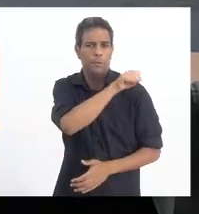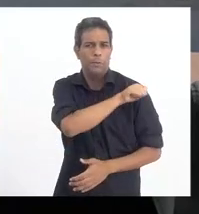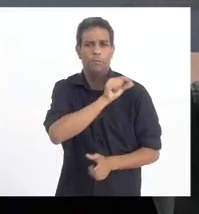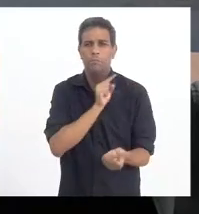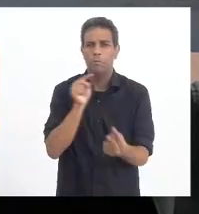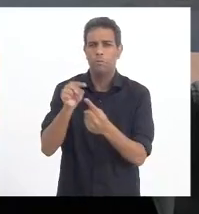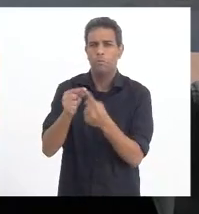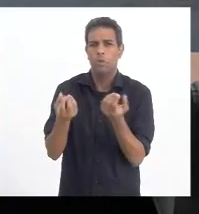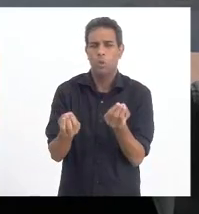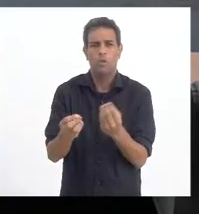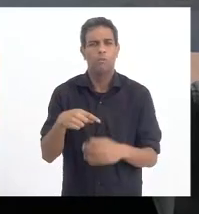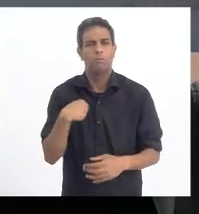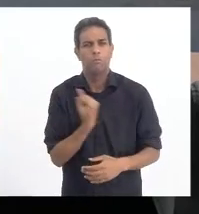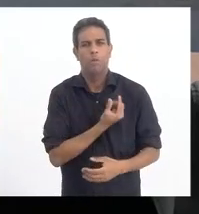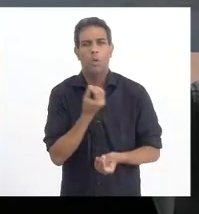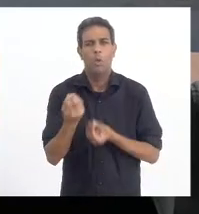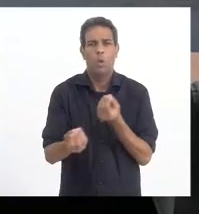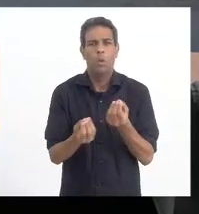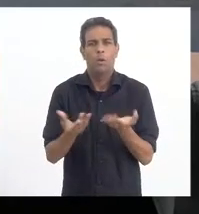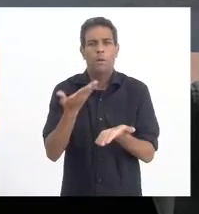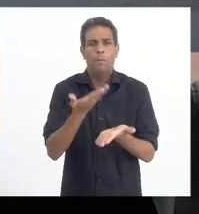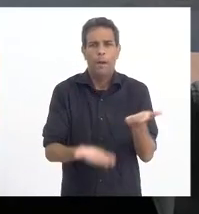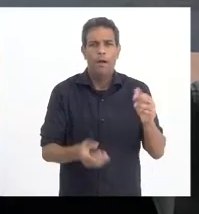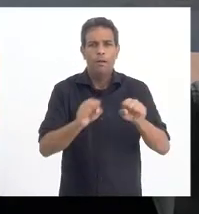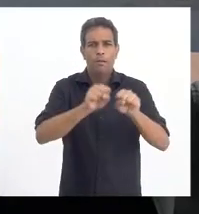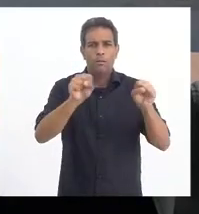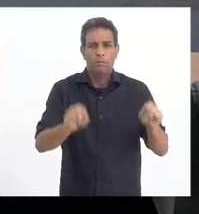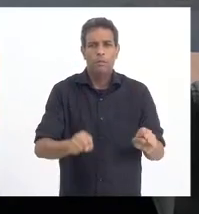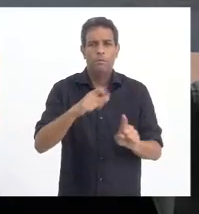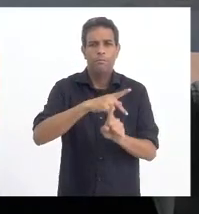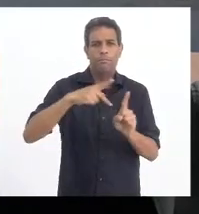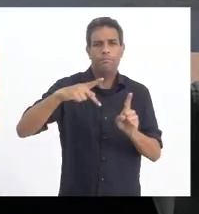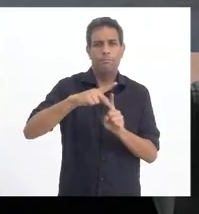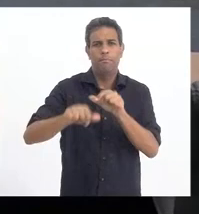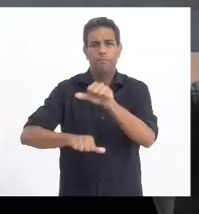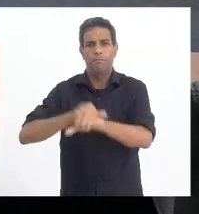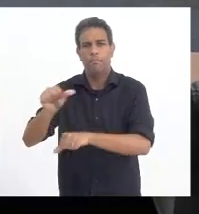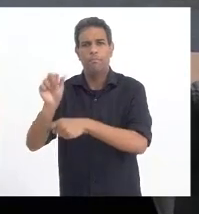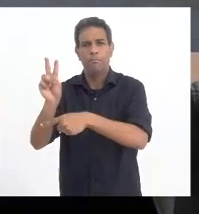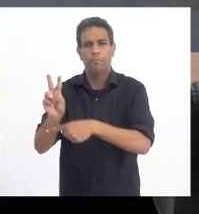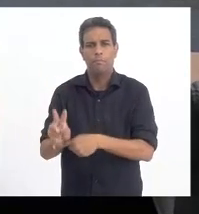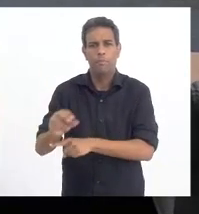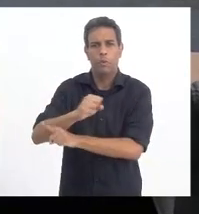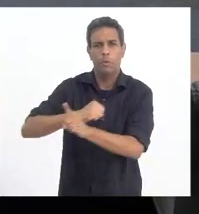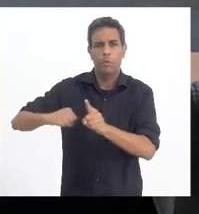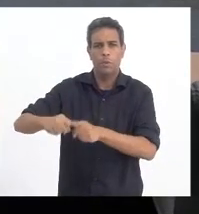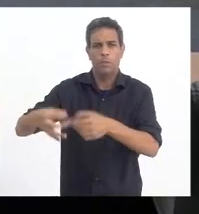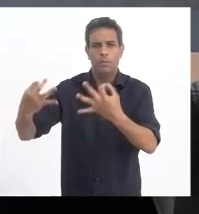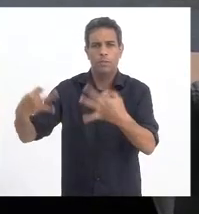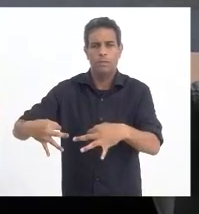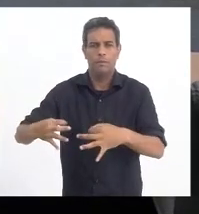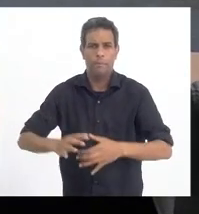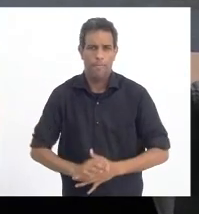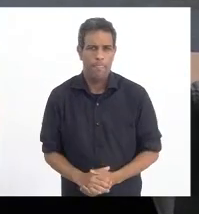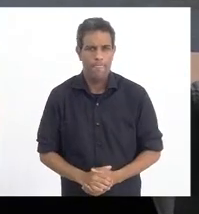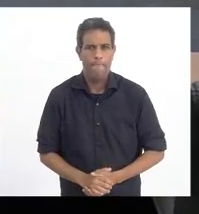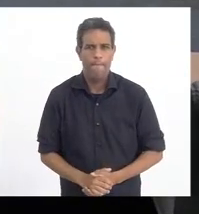é nós deixamos de ter um sistema previdenciário para ter um sistema de proteção social efetivamente